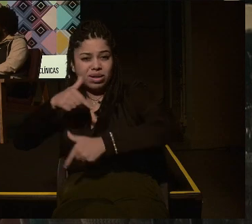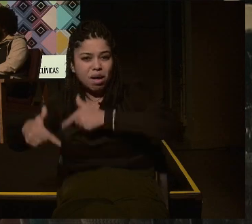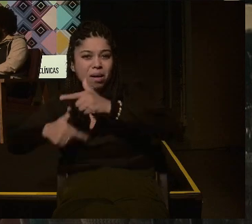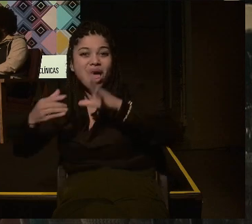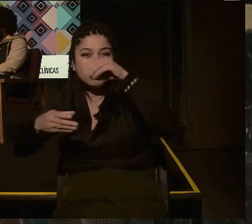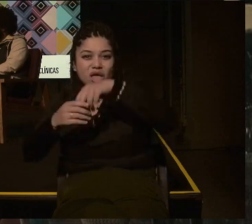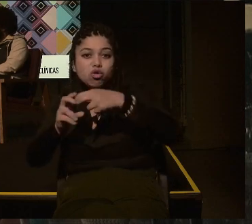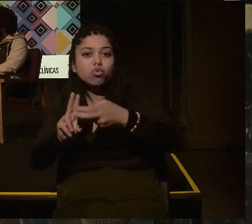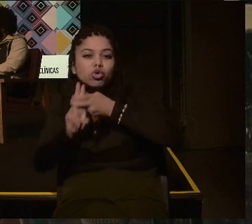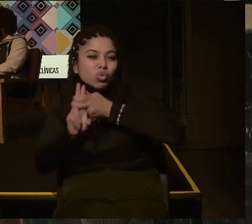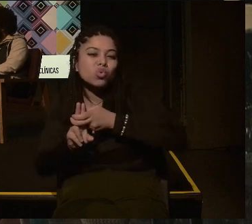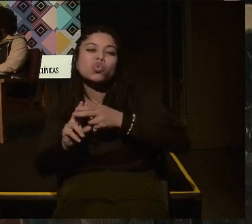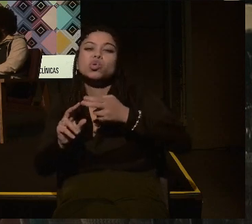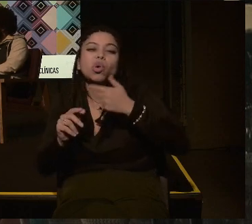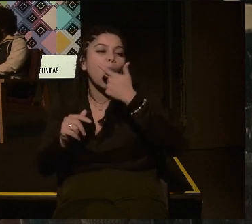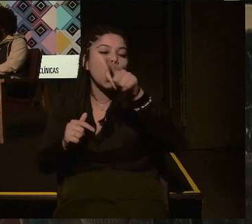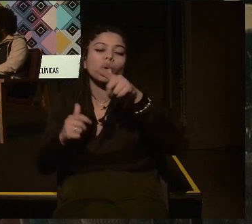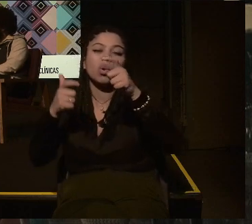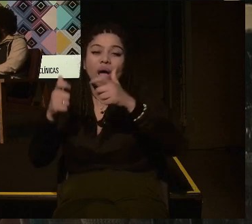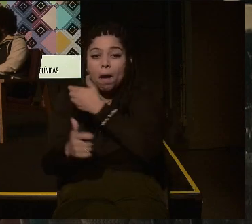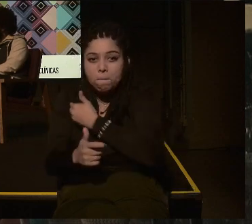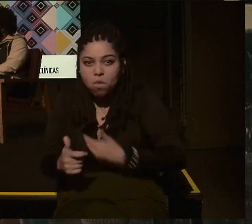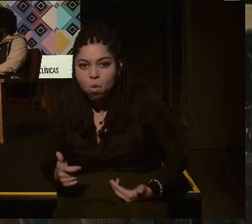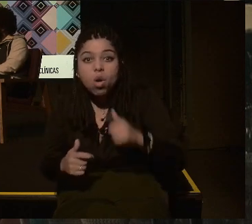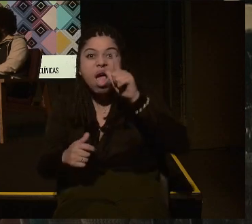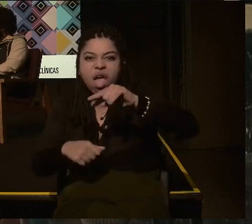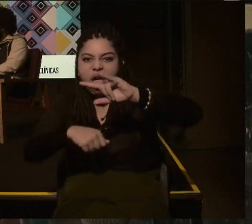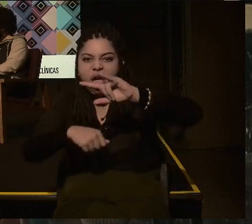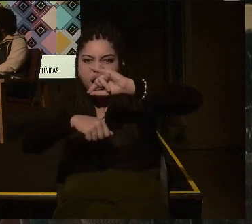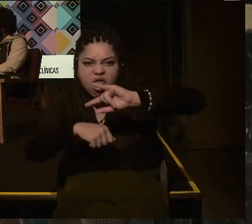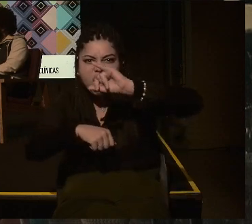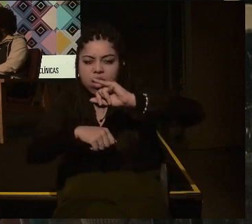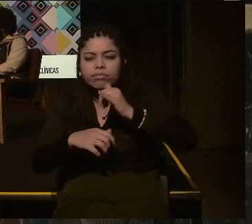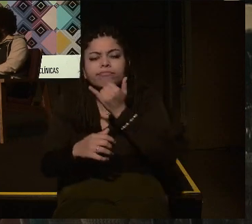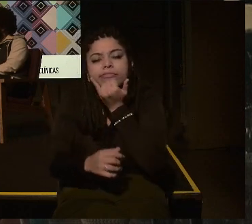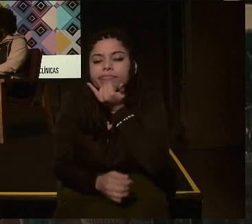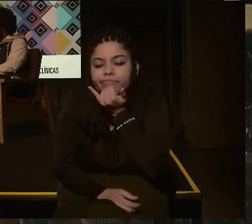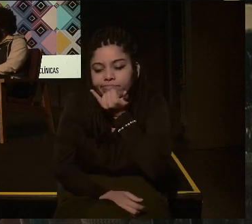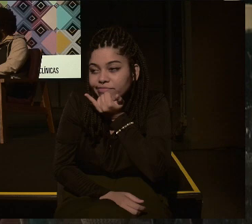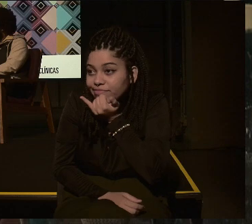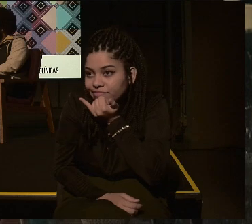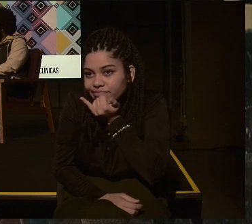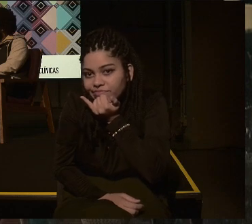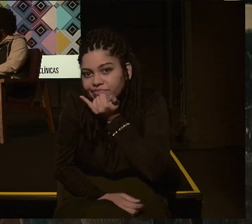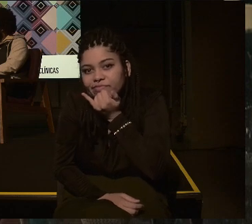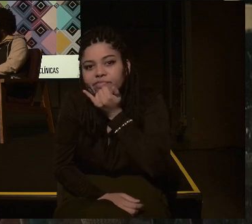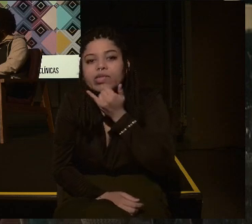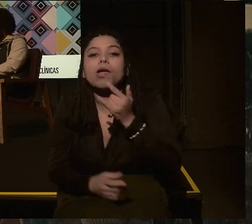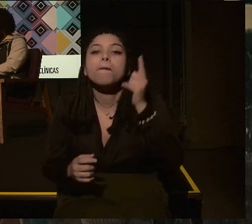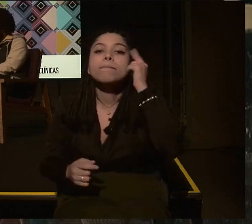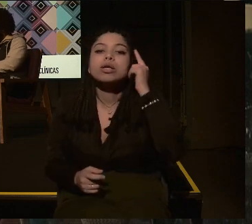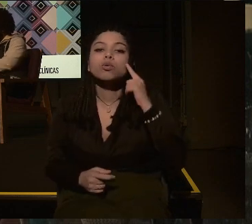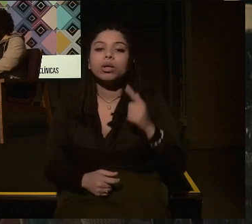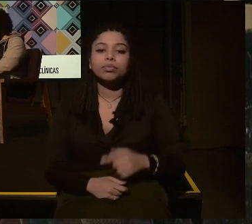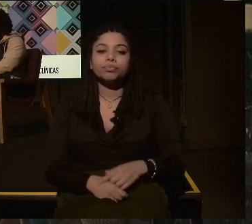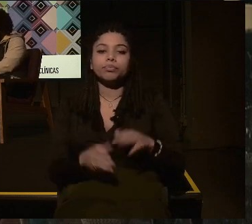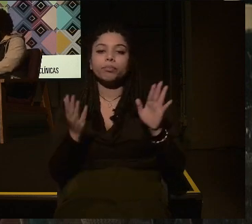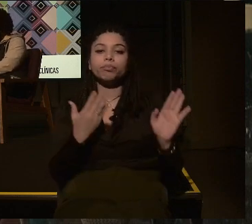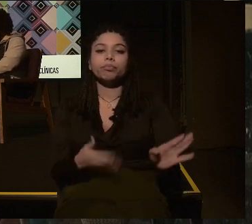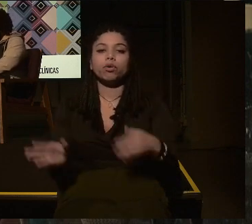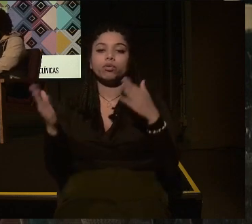capitalista que tem ferramentas, e aí, desculpa, mas aqui, produtividade.